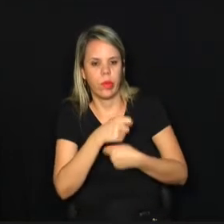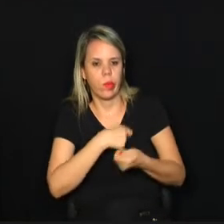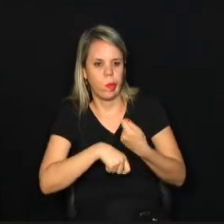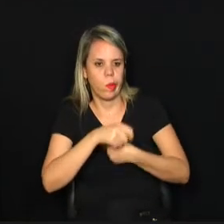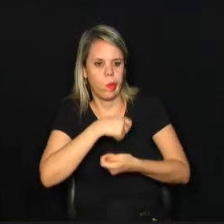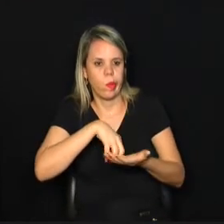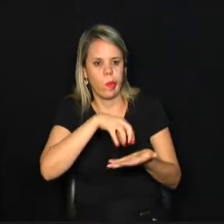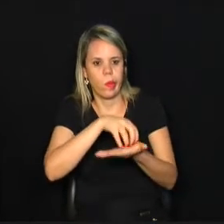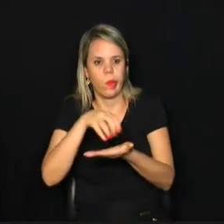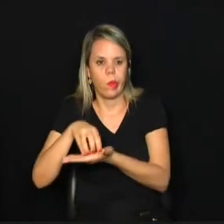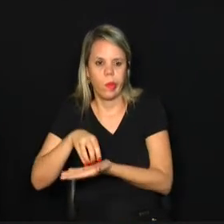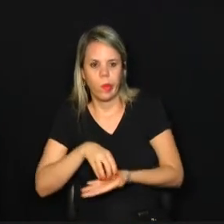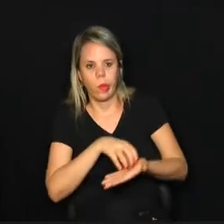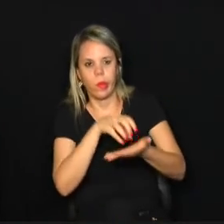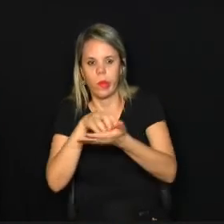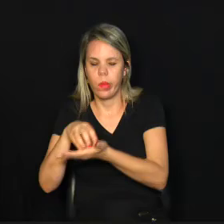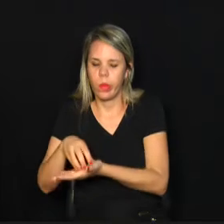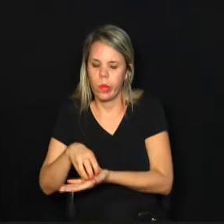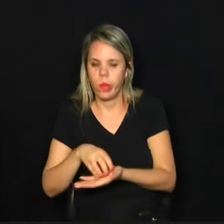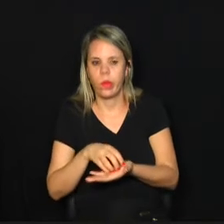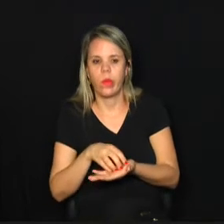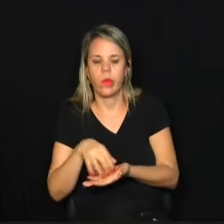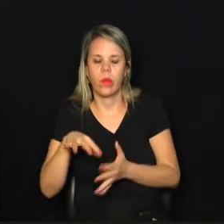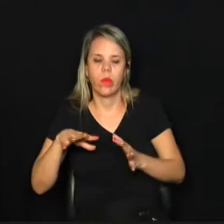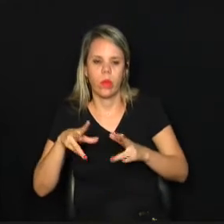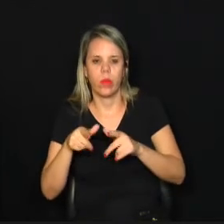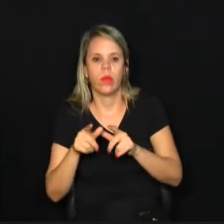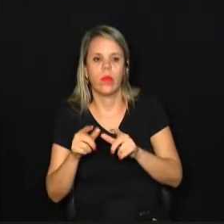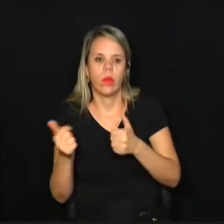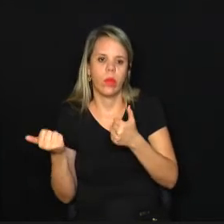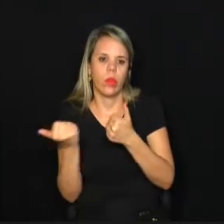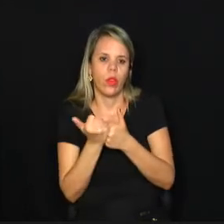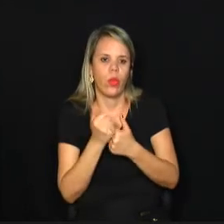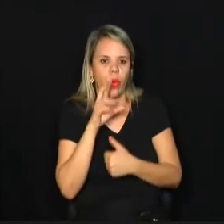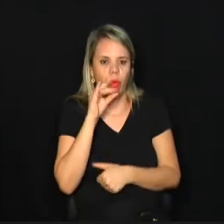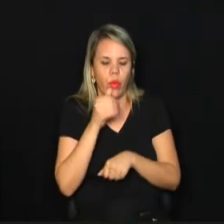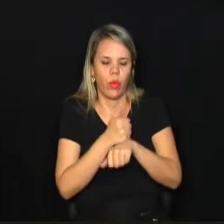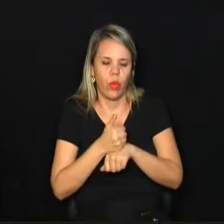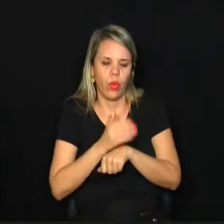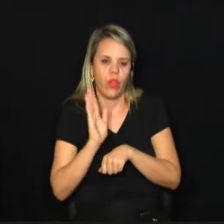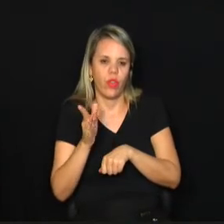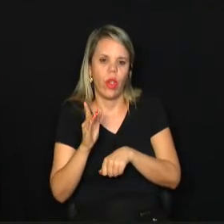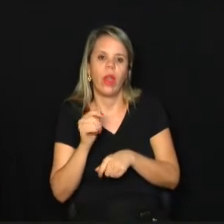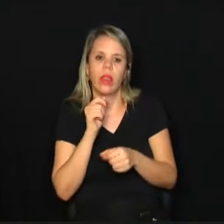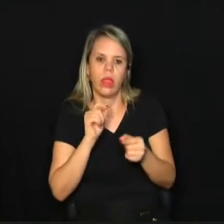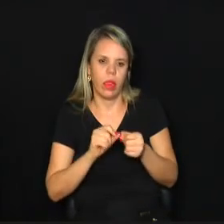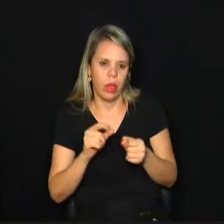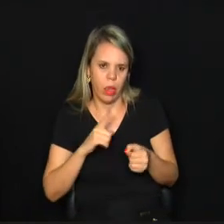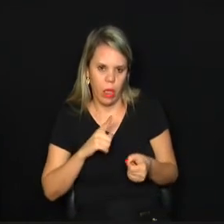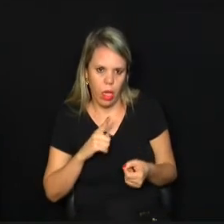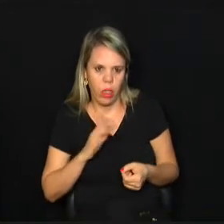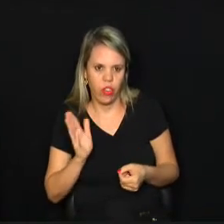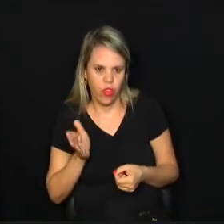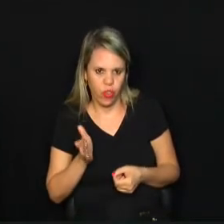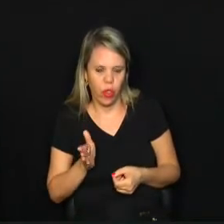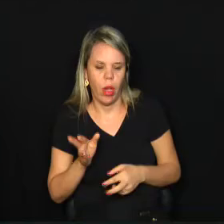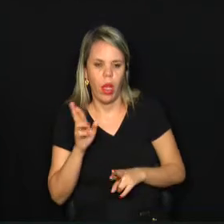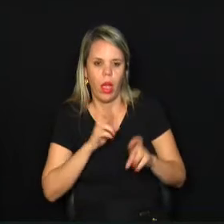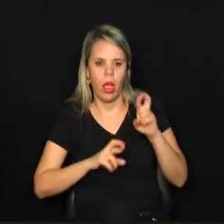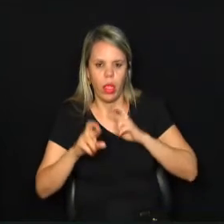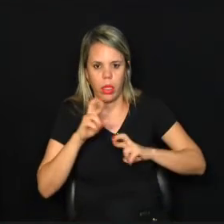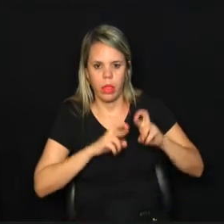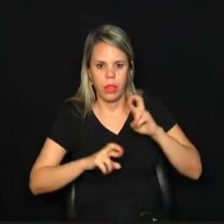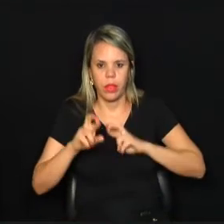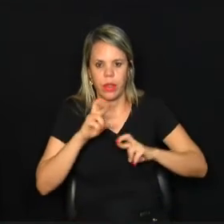rede. Então, quando falamos em reposição em funcionários, nós já estamos em processo de revisão, na